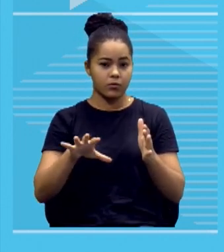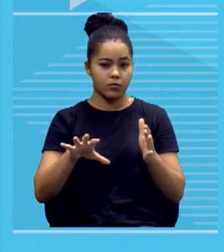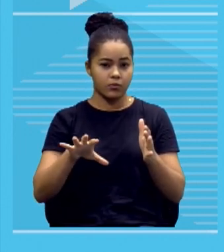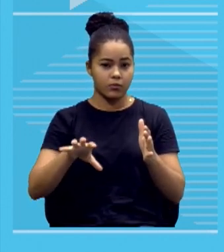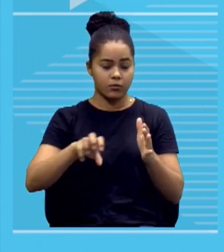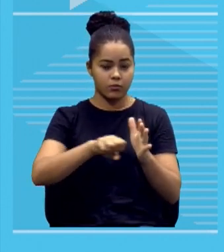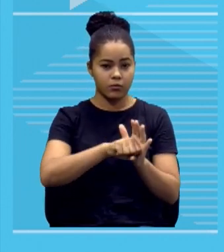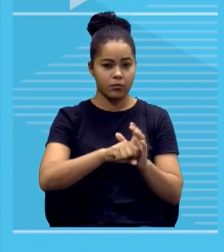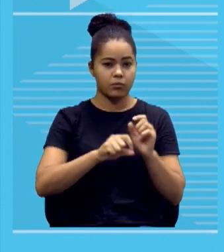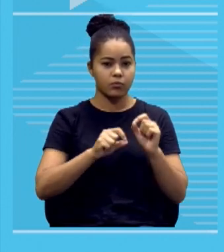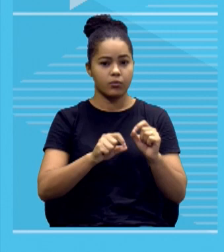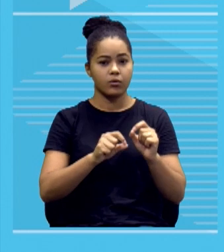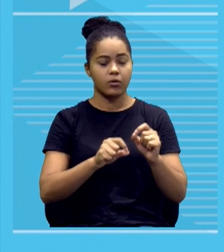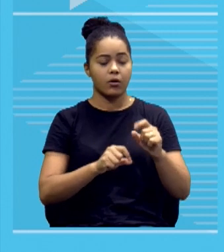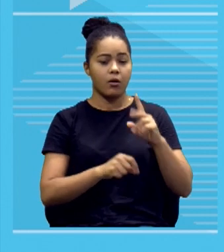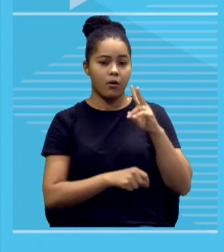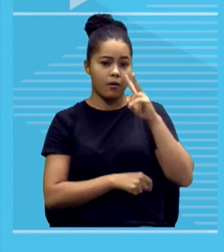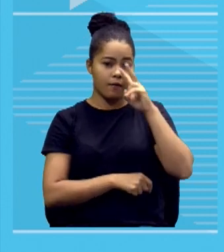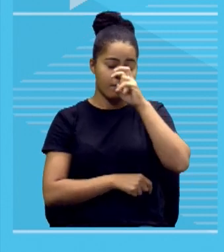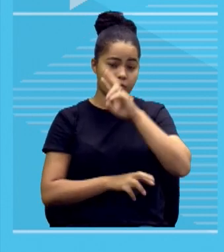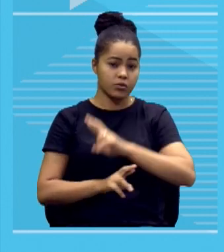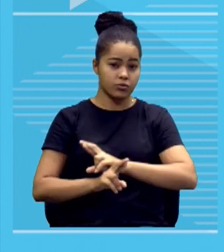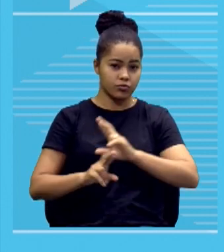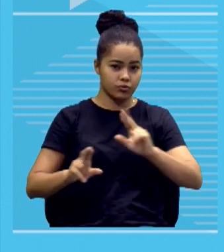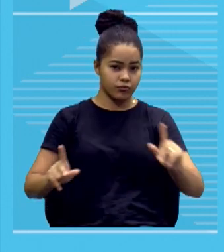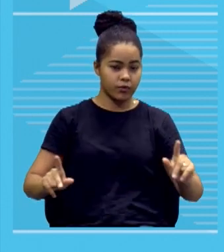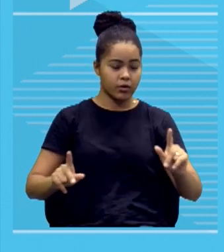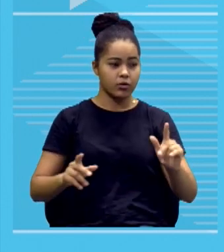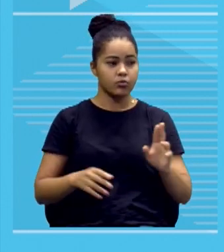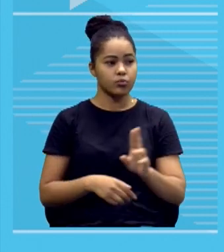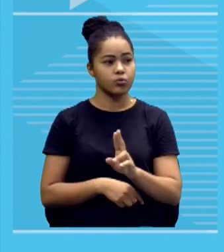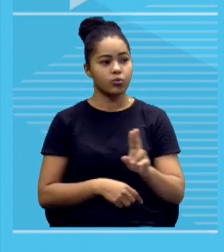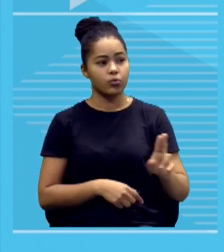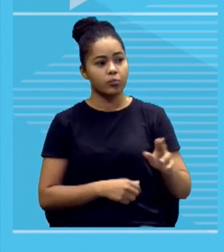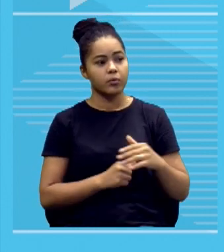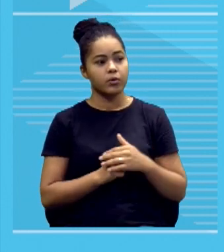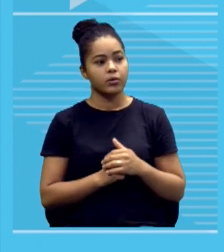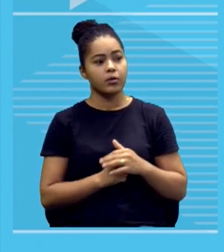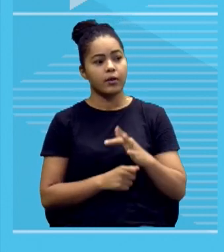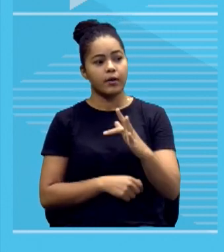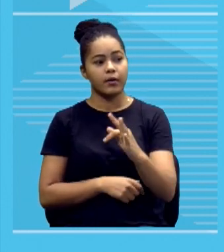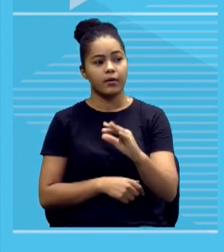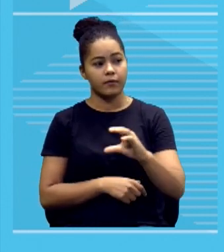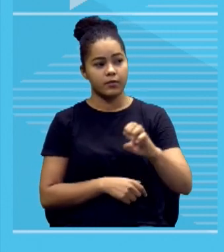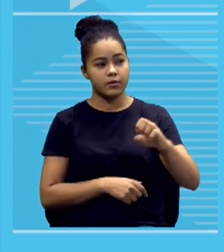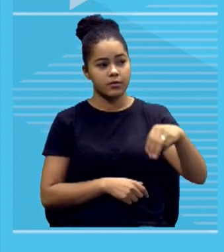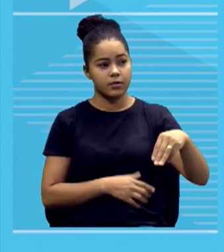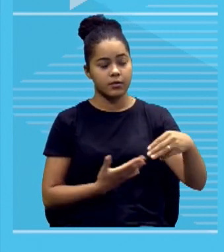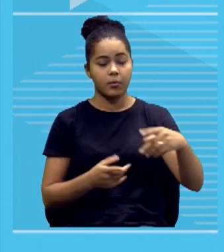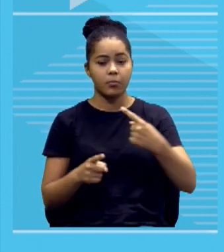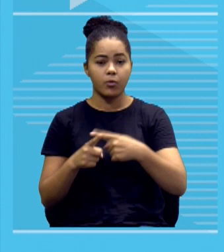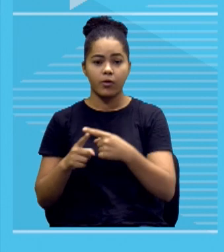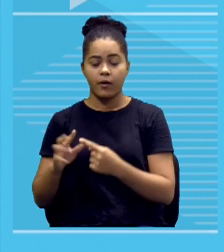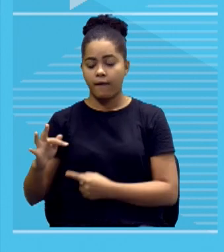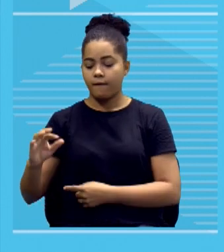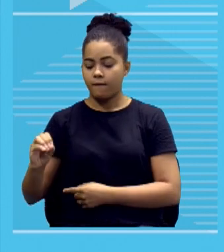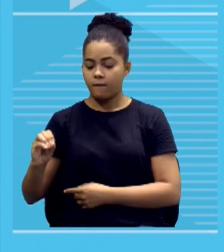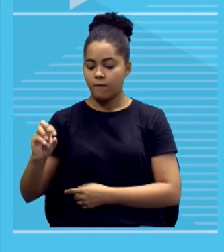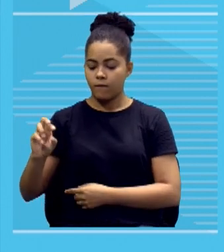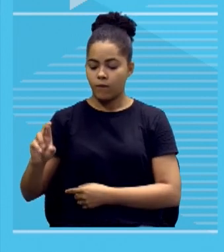contra-eletromotriz, tá bom? A F100. Lembra lá que a força